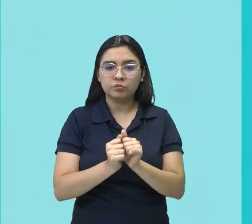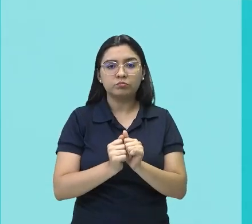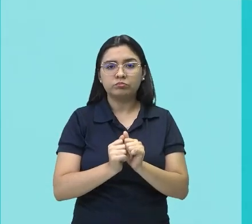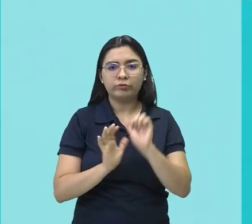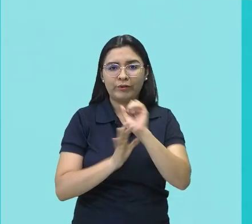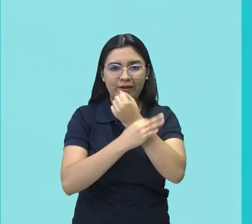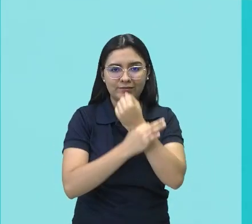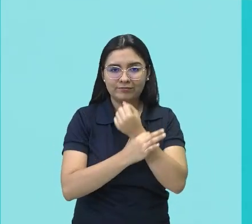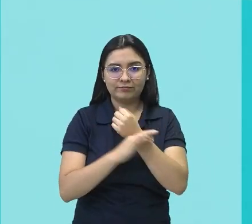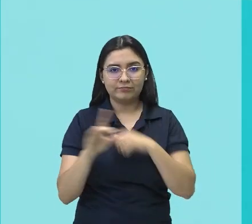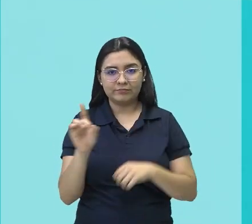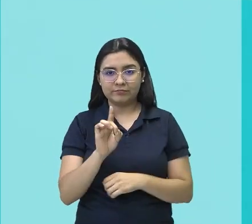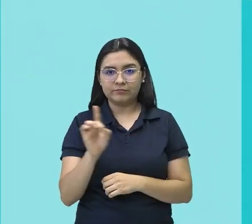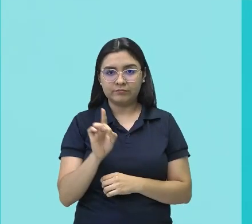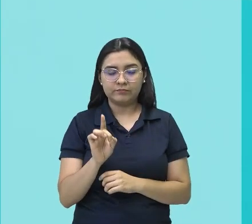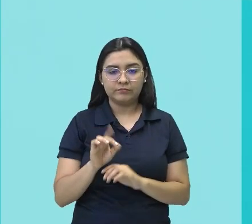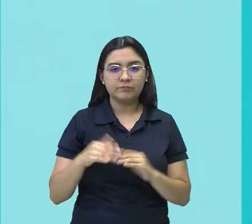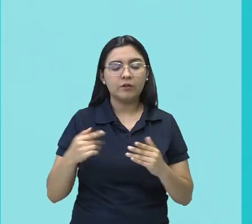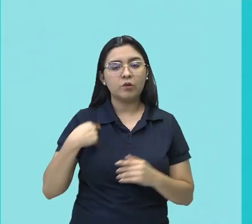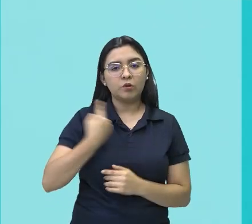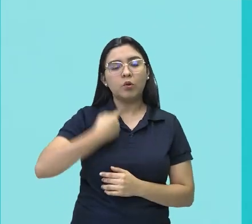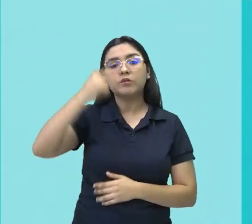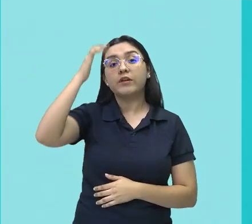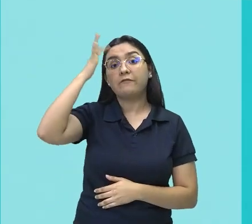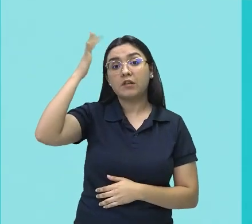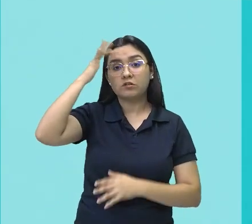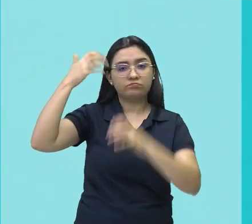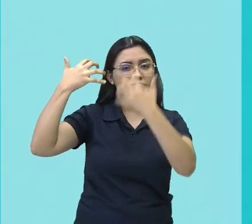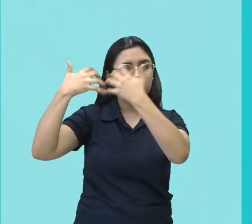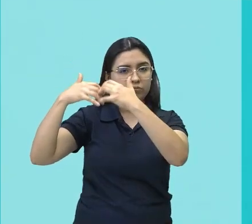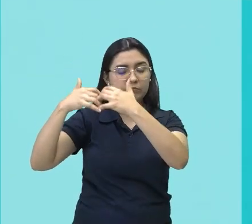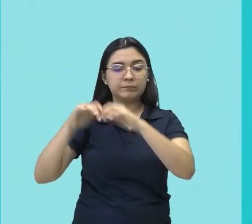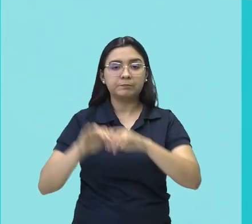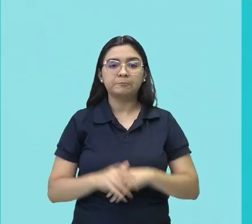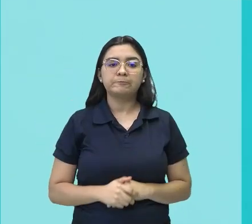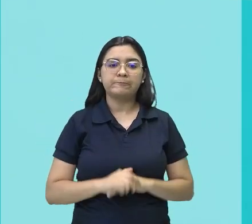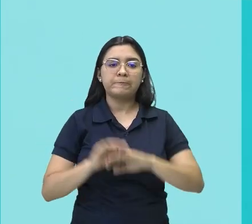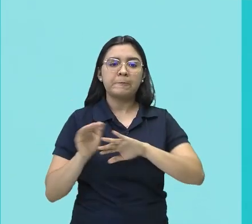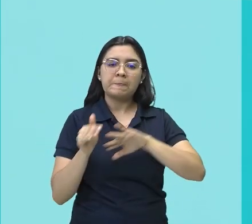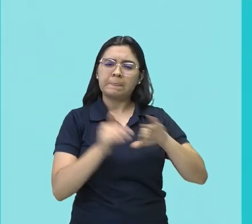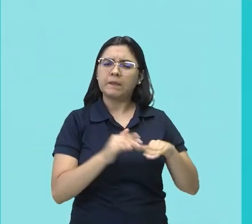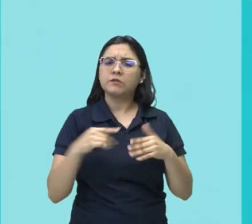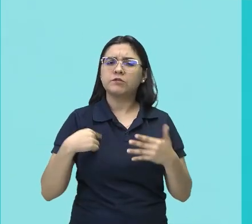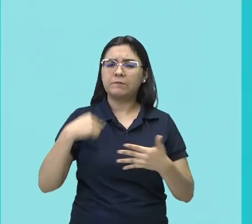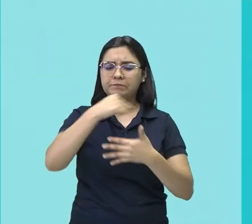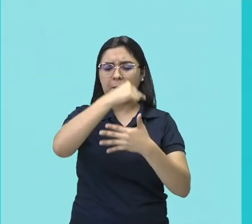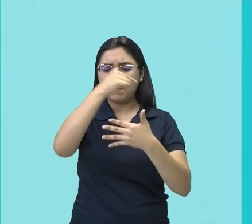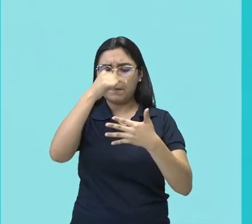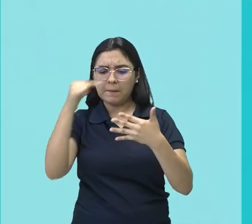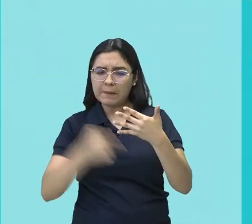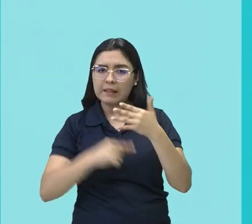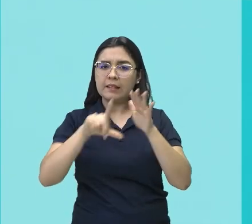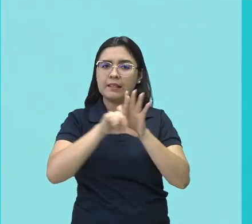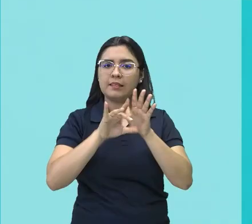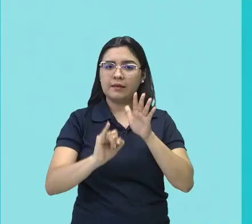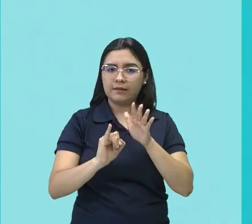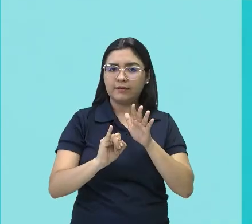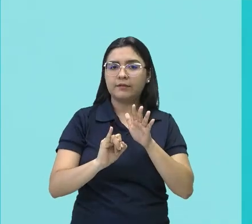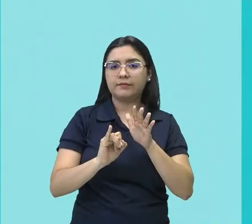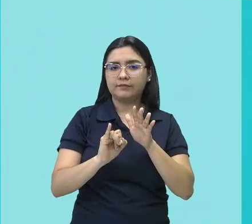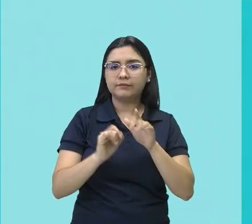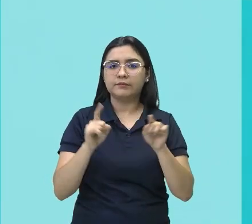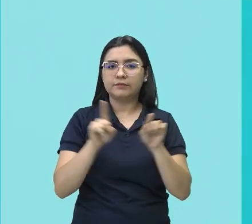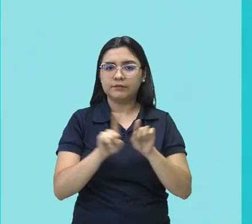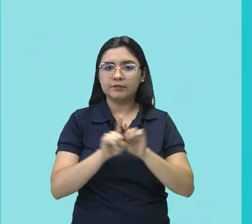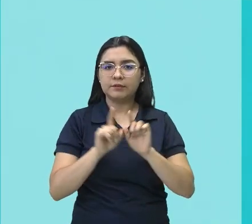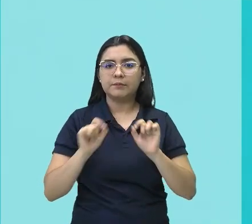tá? Isso é um ponto aí de reflexão, tá bom? Então, nós vimos aí vários tipos, né, de leis que compreendem aí a